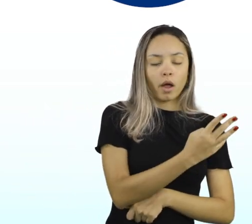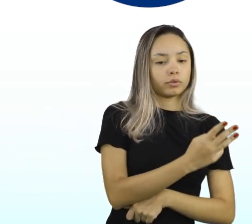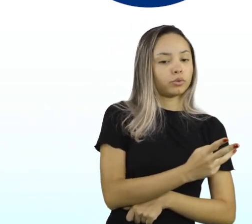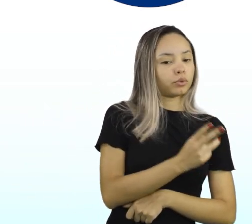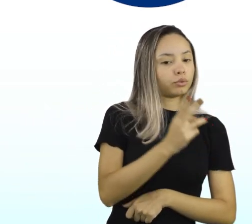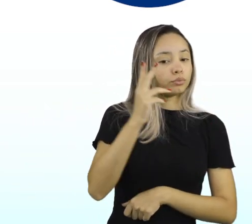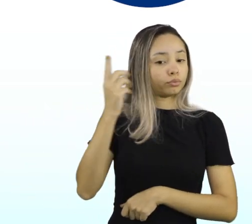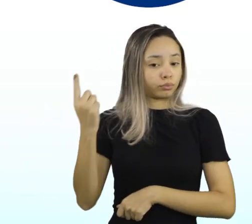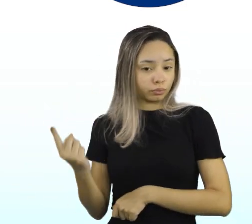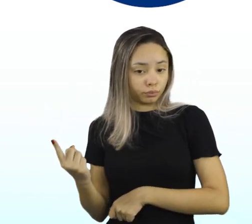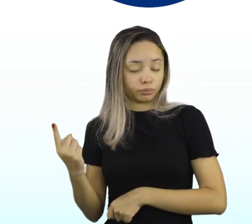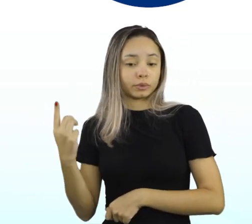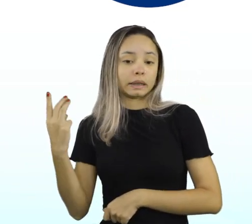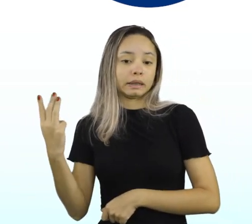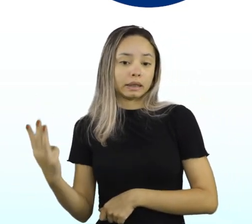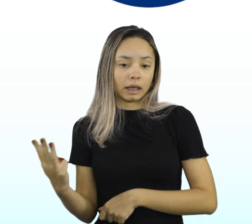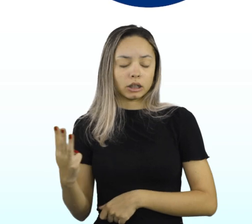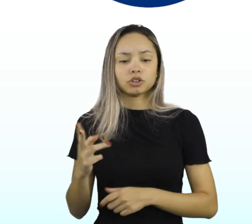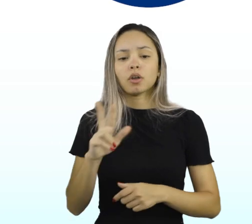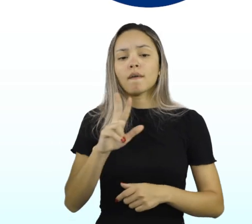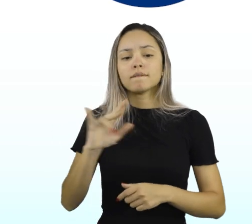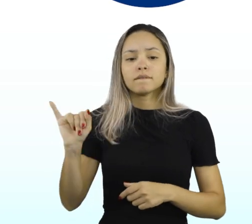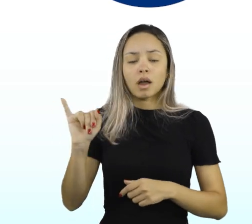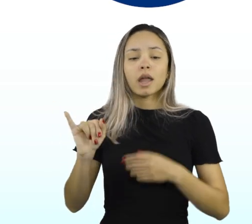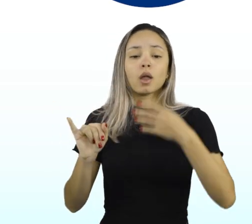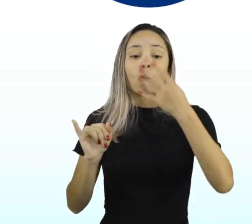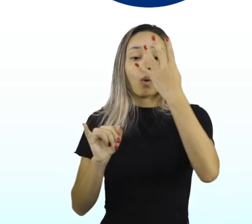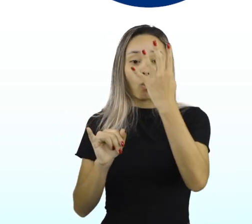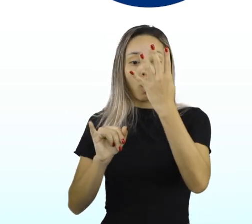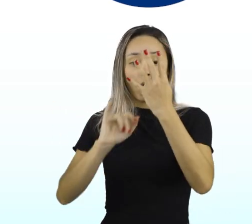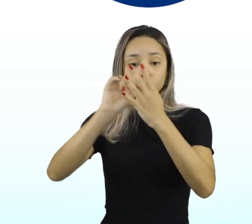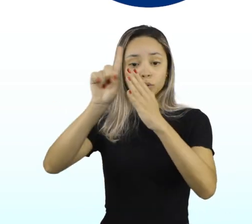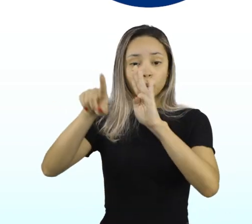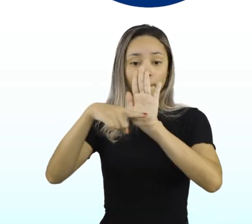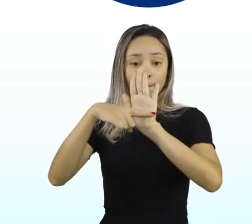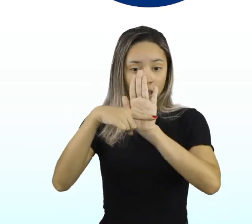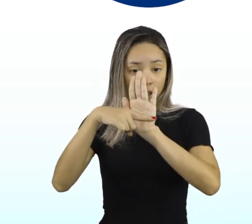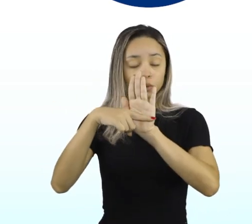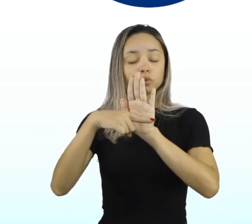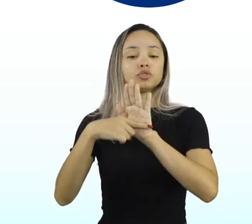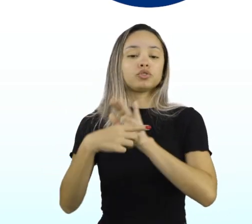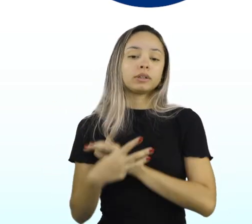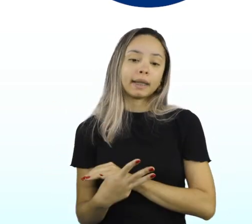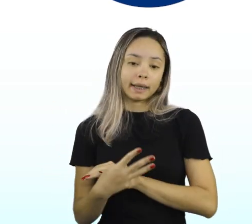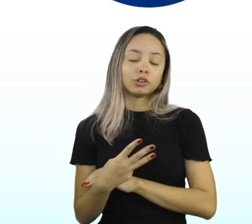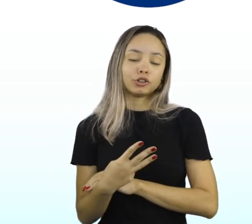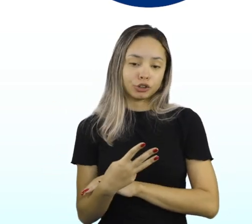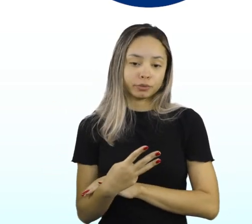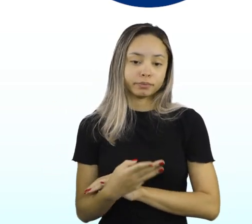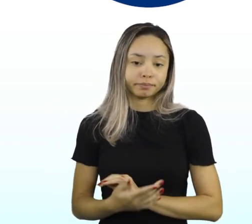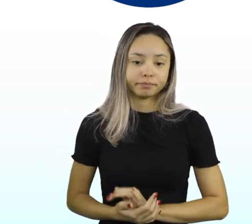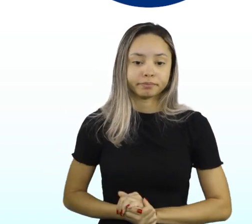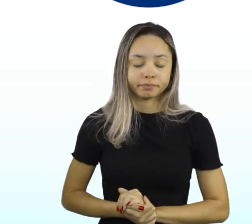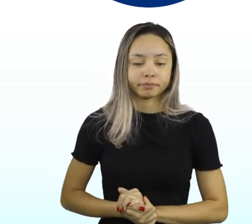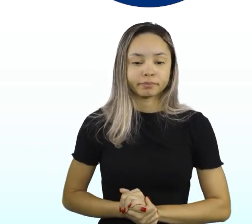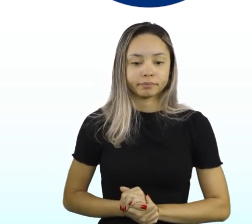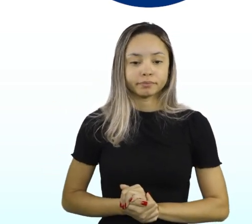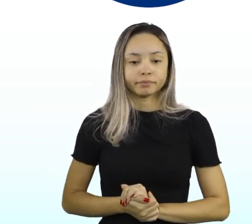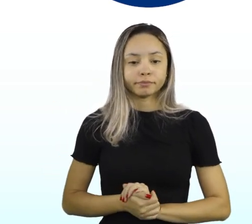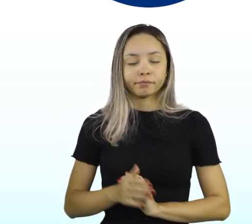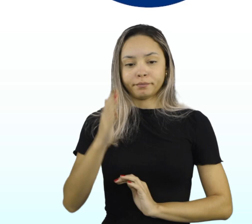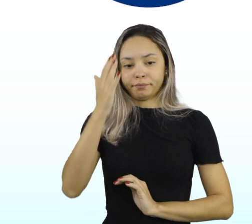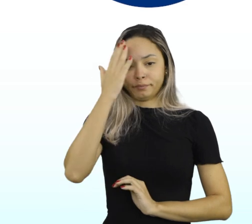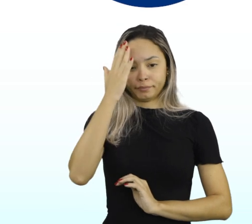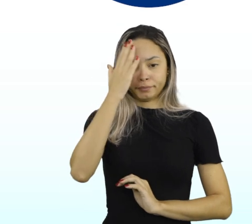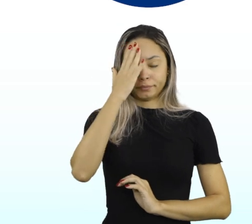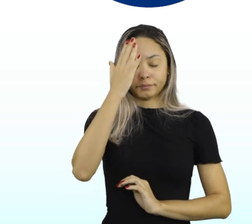newtons. Então, você vai subtrair 4 menos 3 e a resultante vale 1 newton apontado para onde? Para onde, Paulinho?